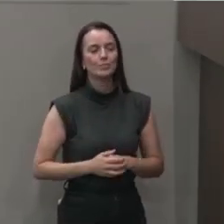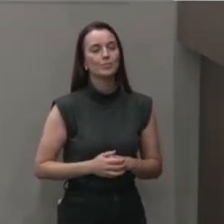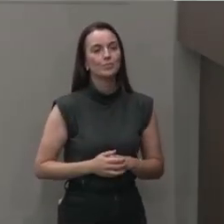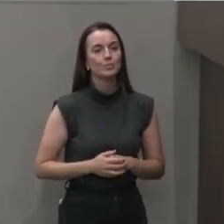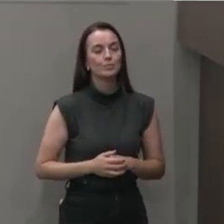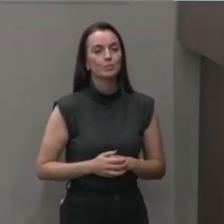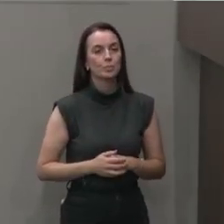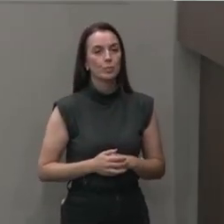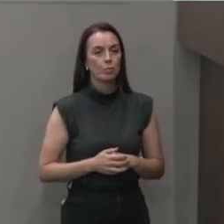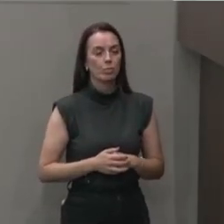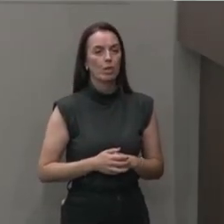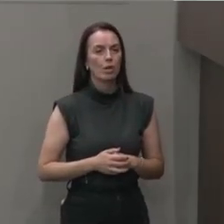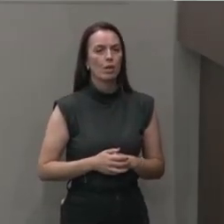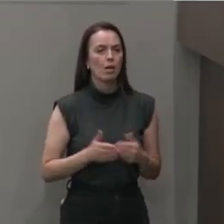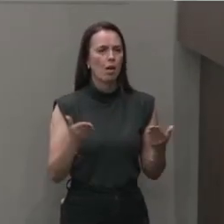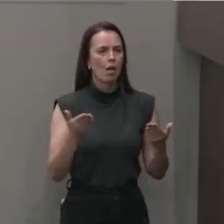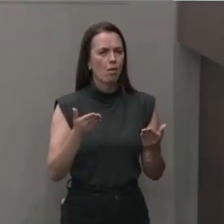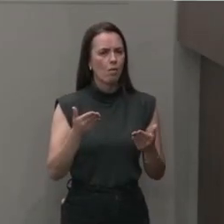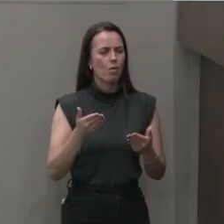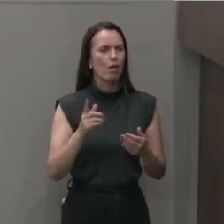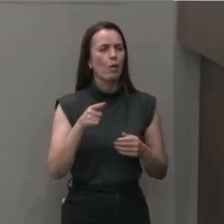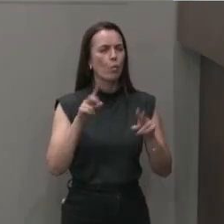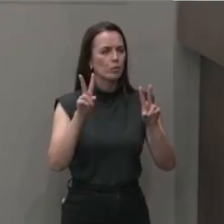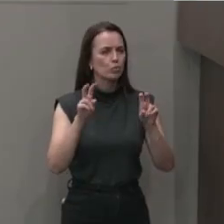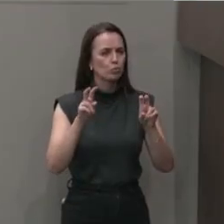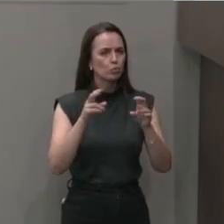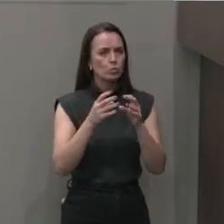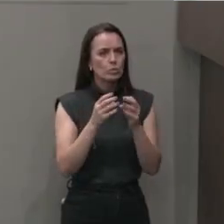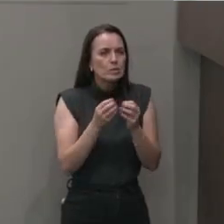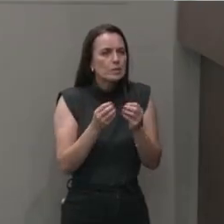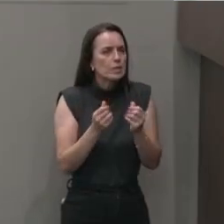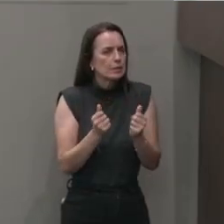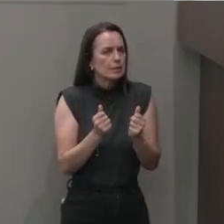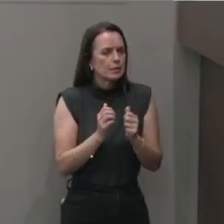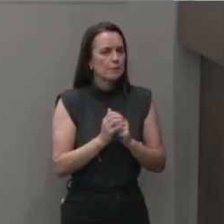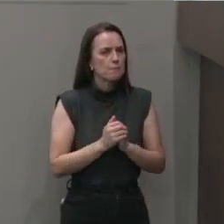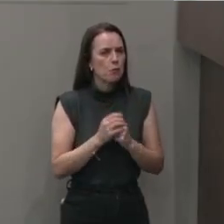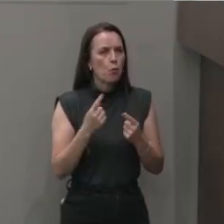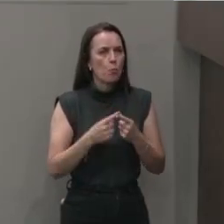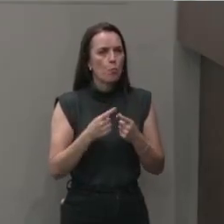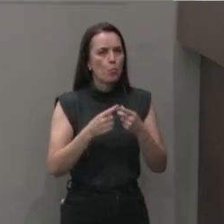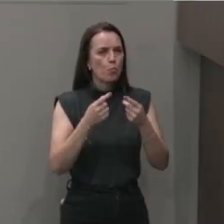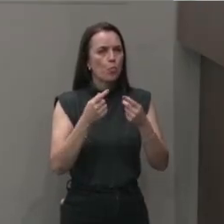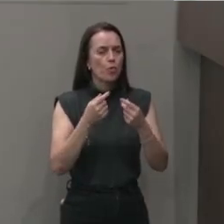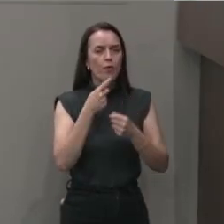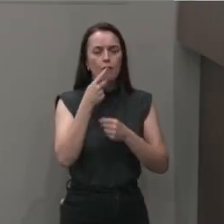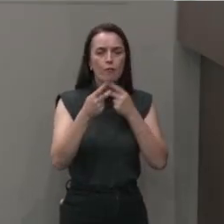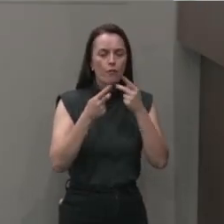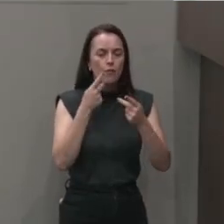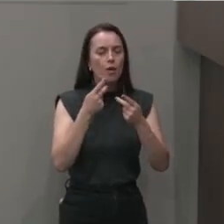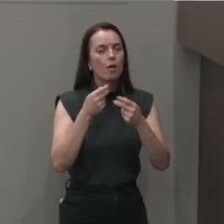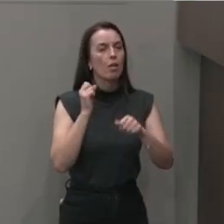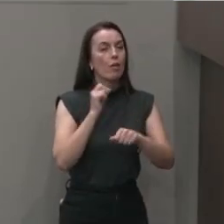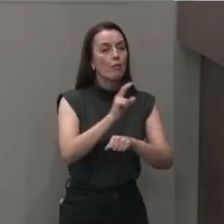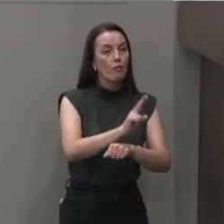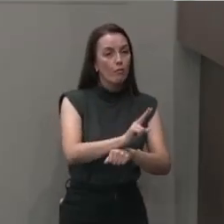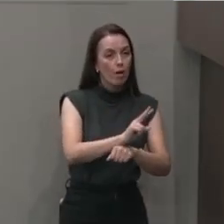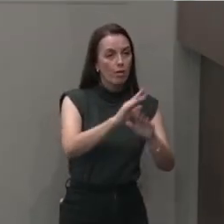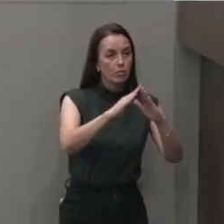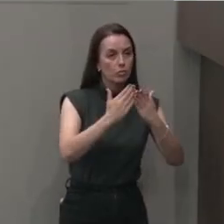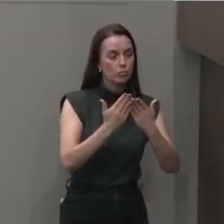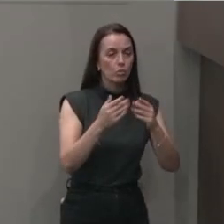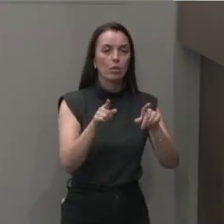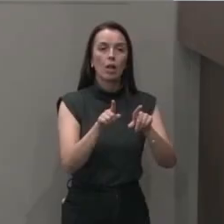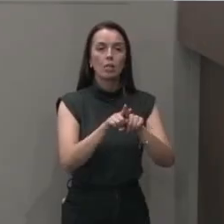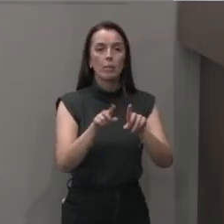as vagas nas escolas para as nossas crianças e também a questão habitacional, que a gente sabe que